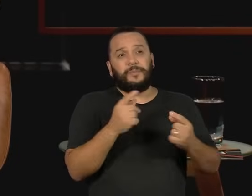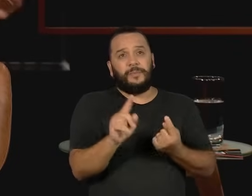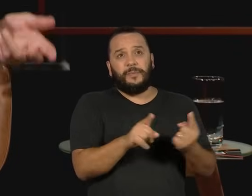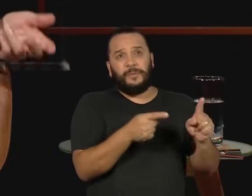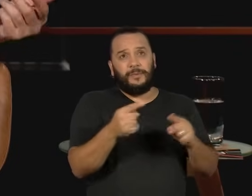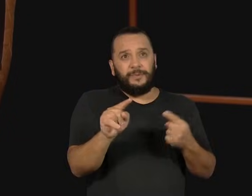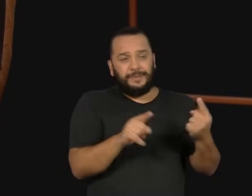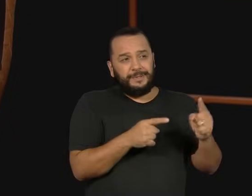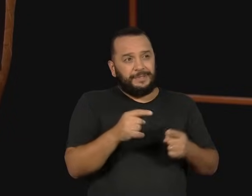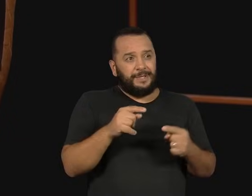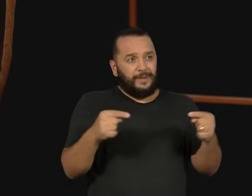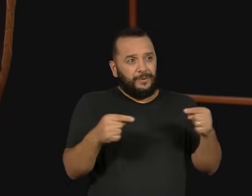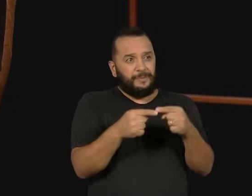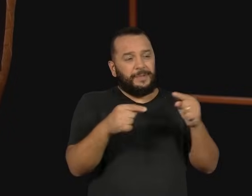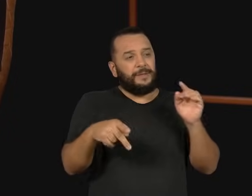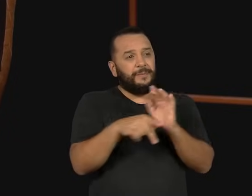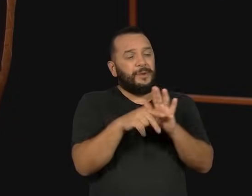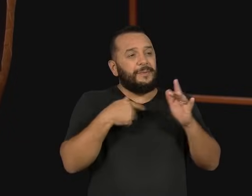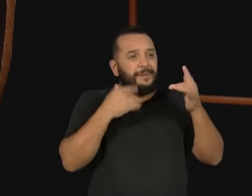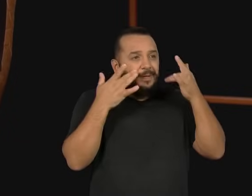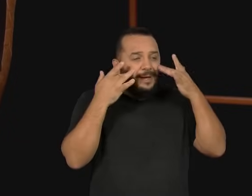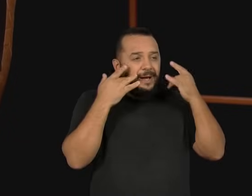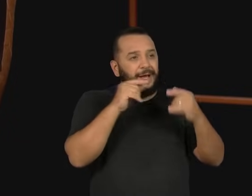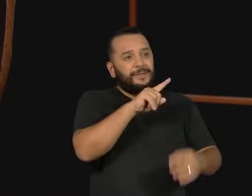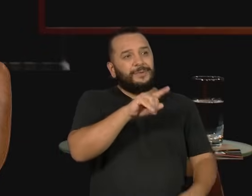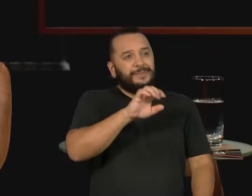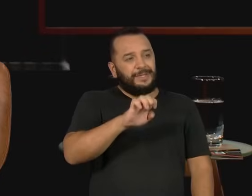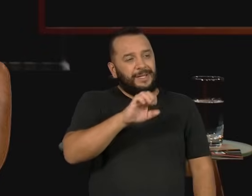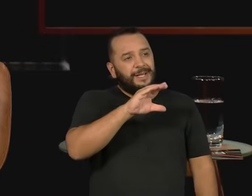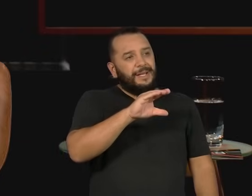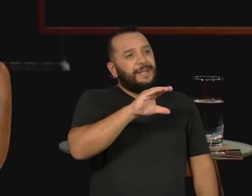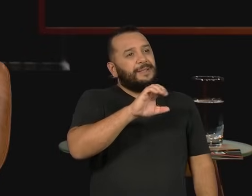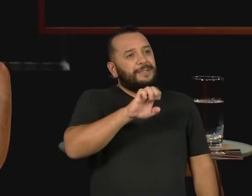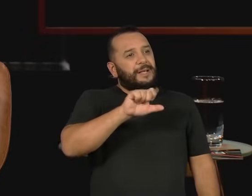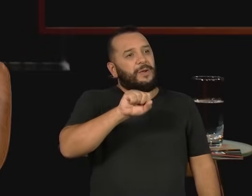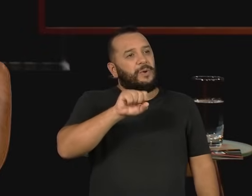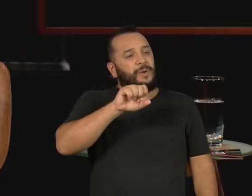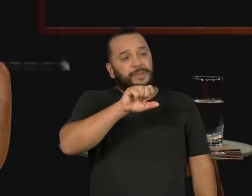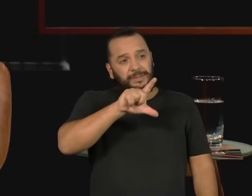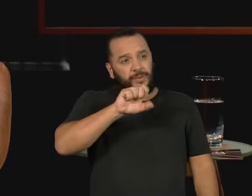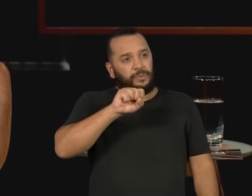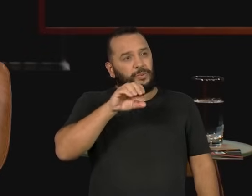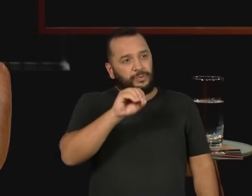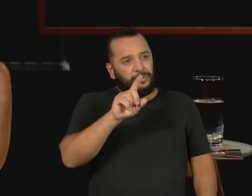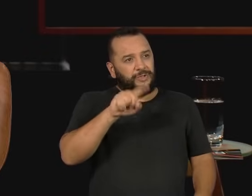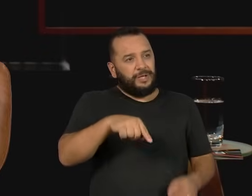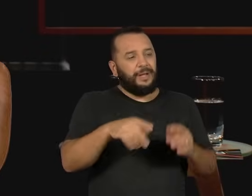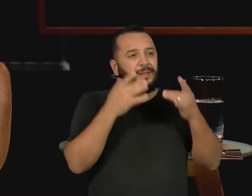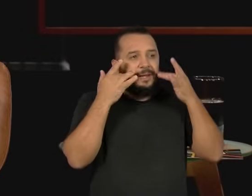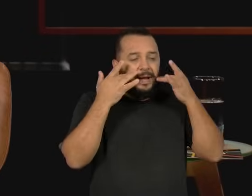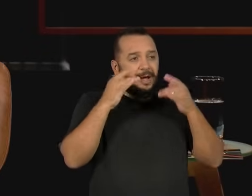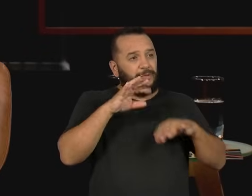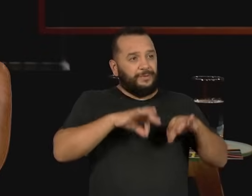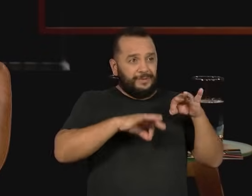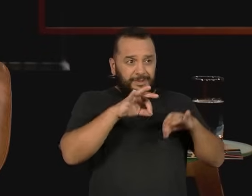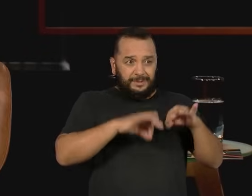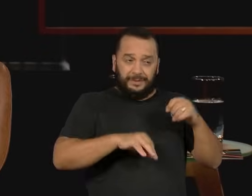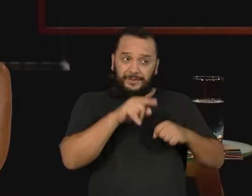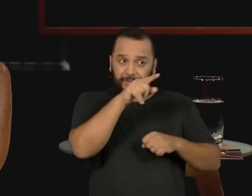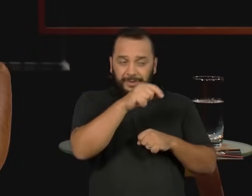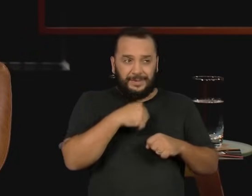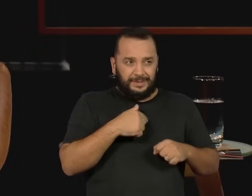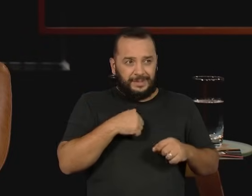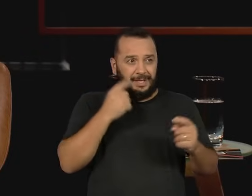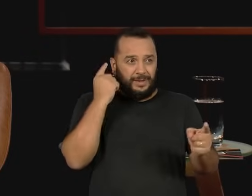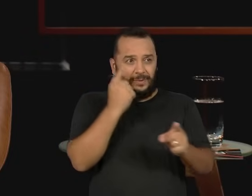para peças do Zé Celso, lá no Teatro Oficina. E tem uma história muito curiosa do seu encontro com o Zé Celso a caminho de